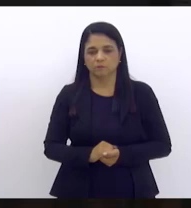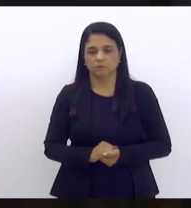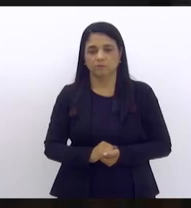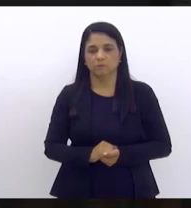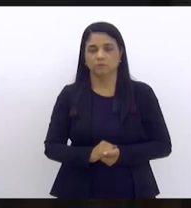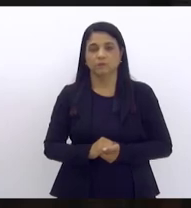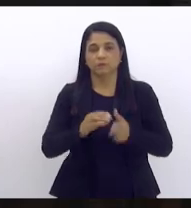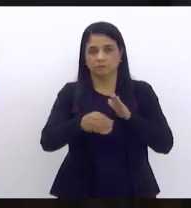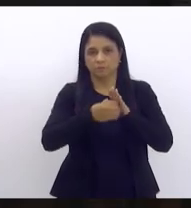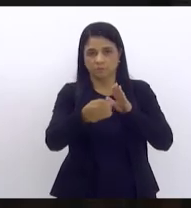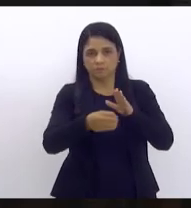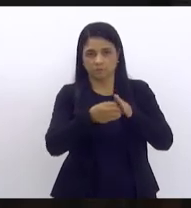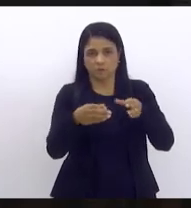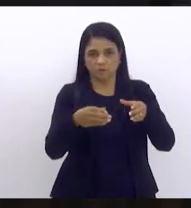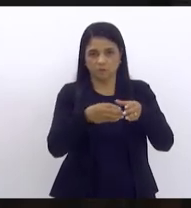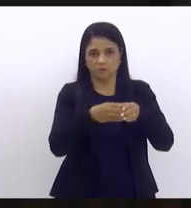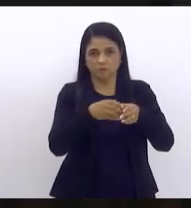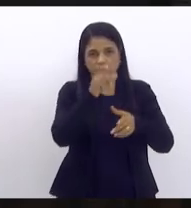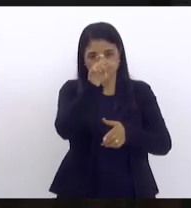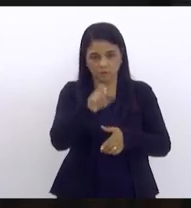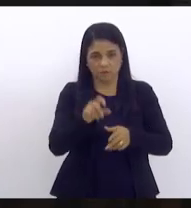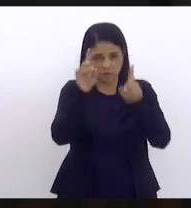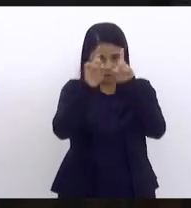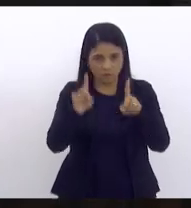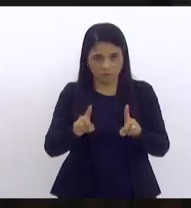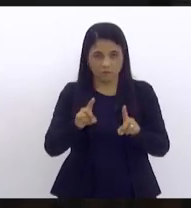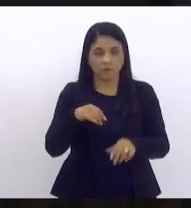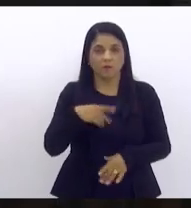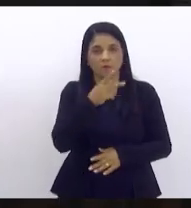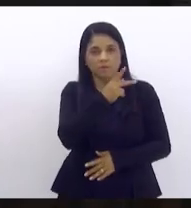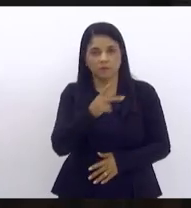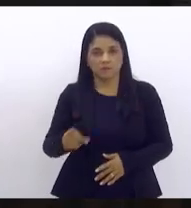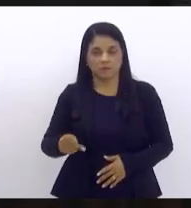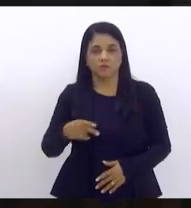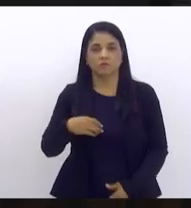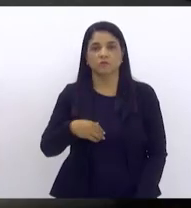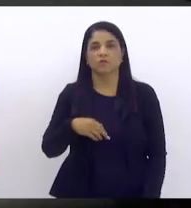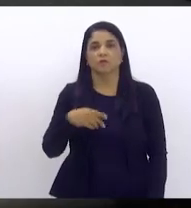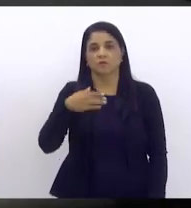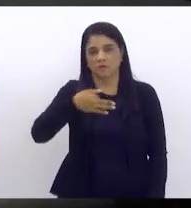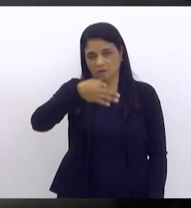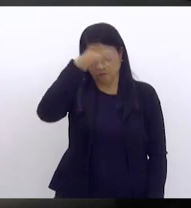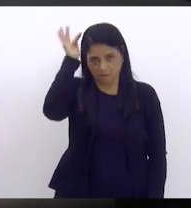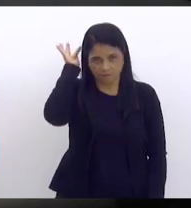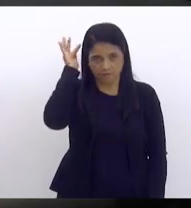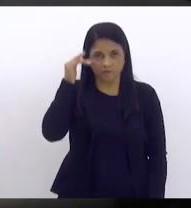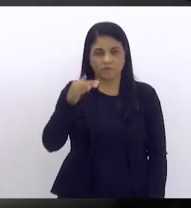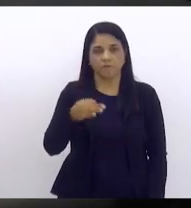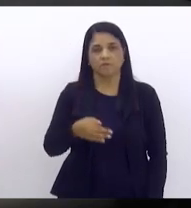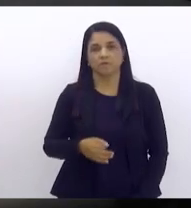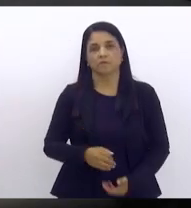Para emitir parecer pela Comissão de Pessoa com Deficiência, nosso presidente, deputado Fred Pacheco.